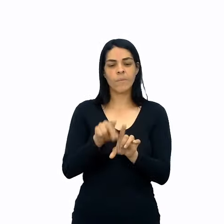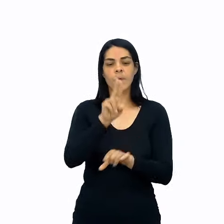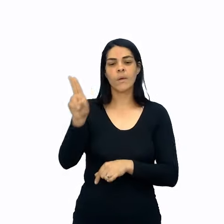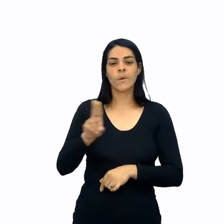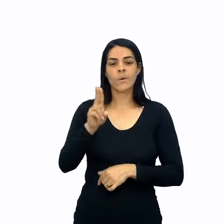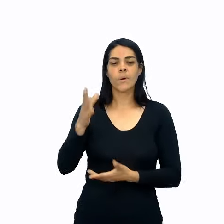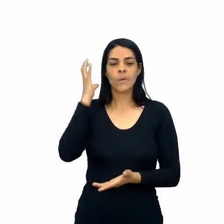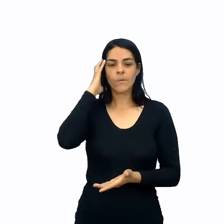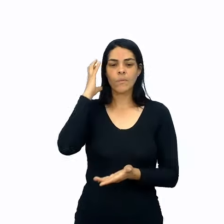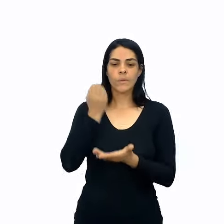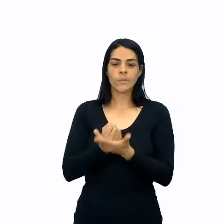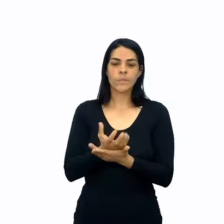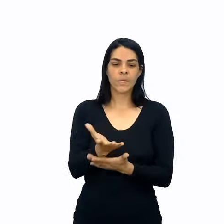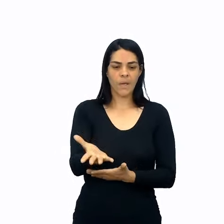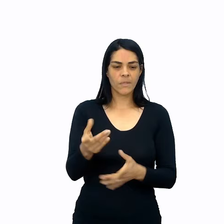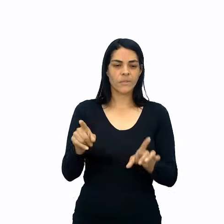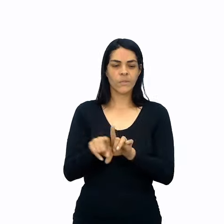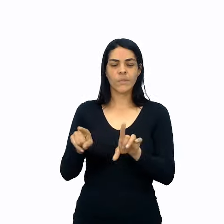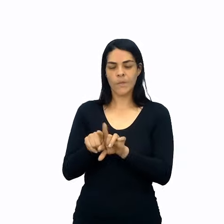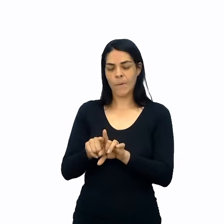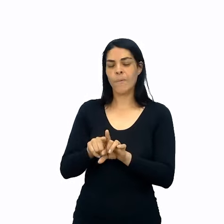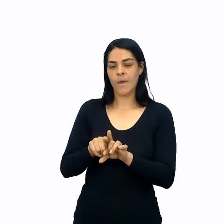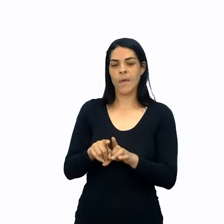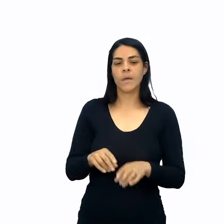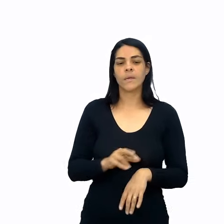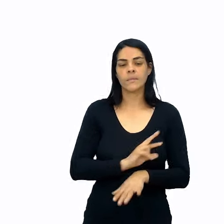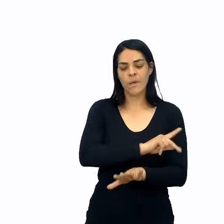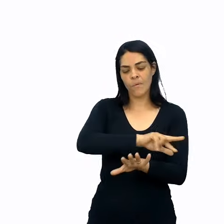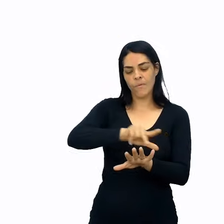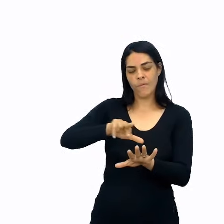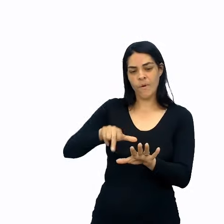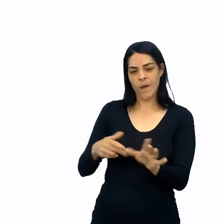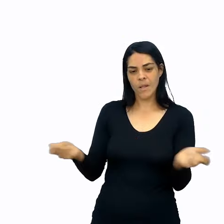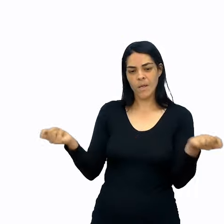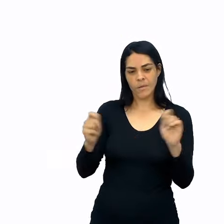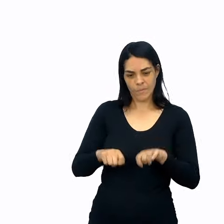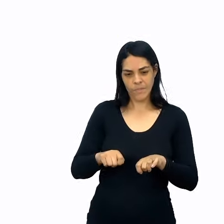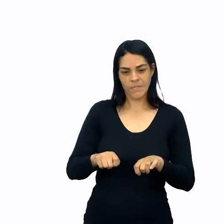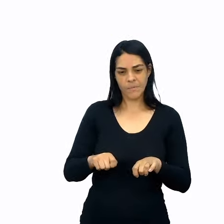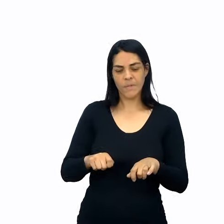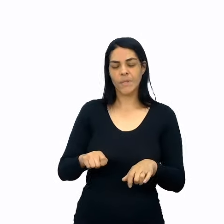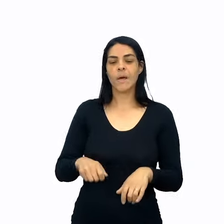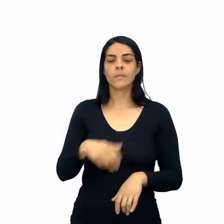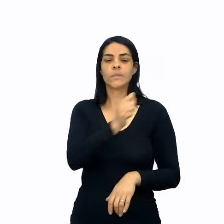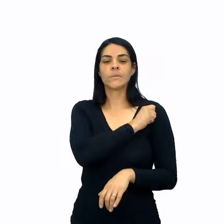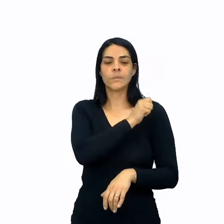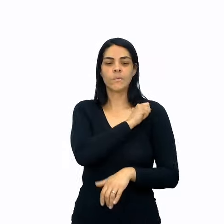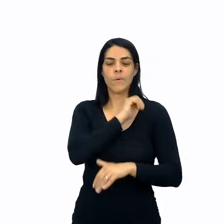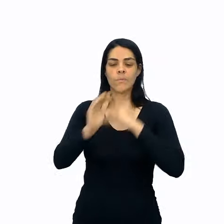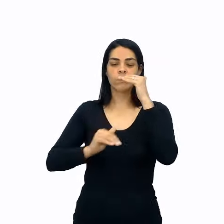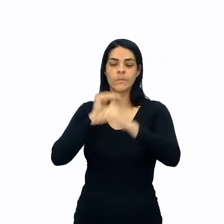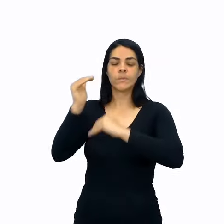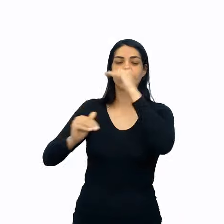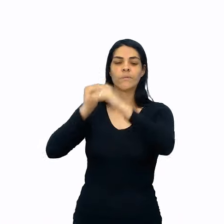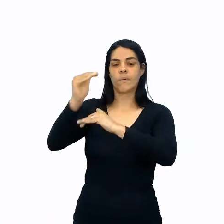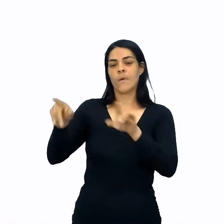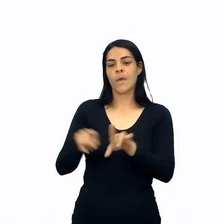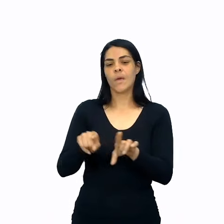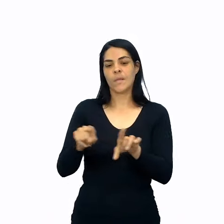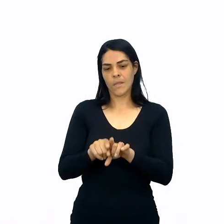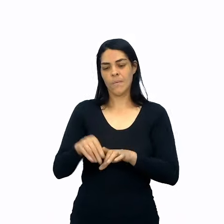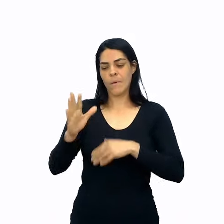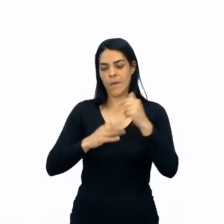podcast, né? Então, são muitas possibilidades para que o estudante possa desenvolver também esse domínio